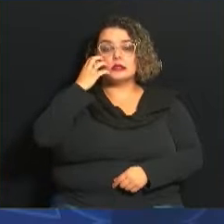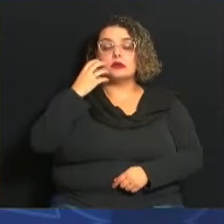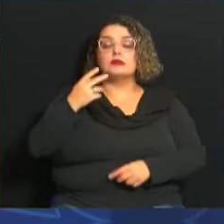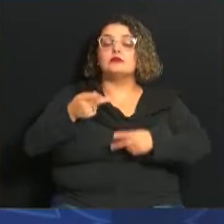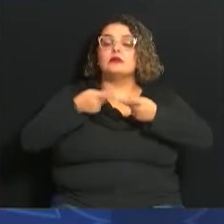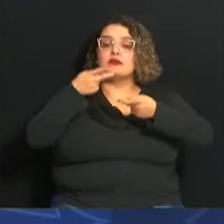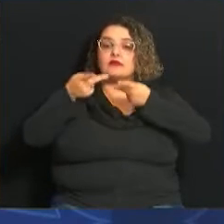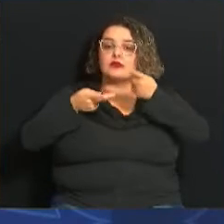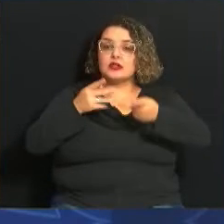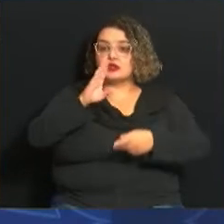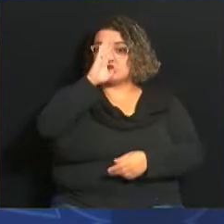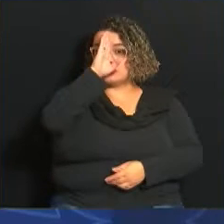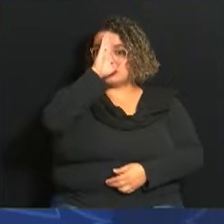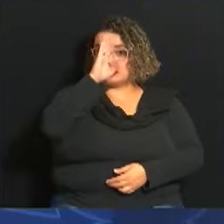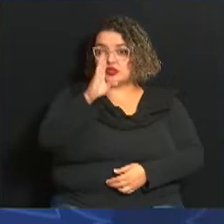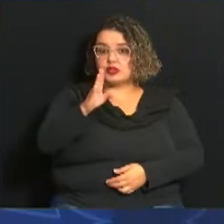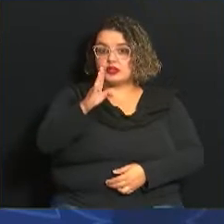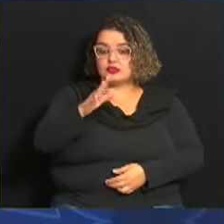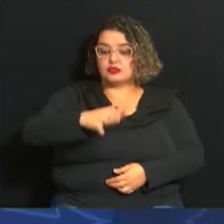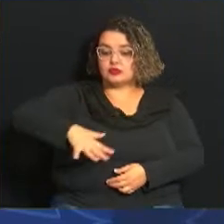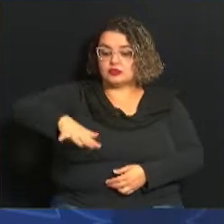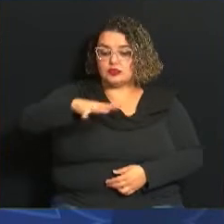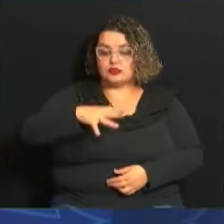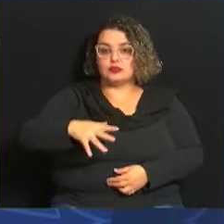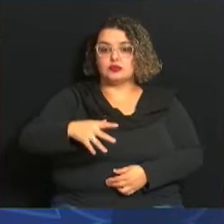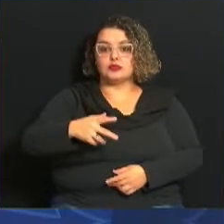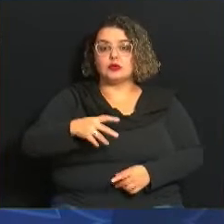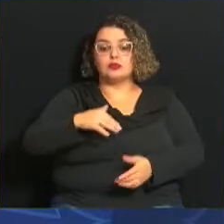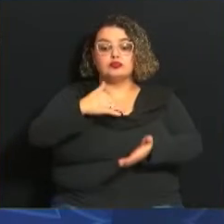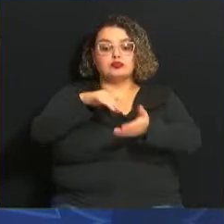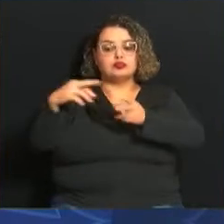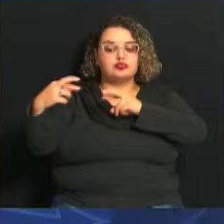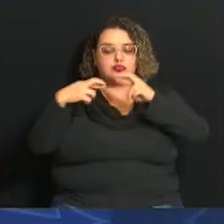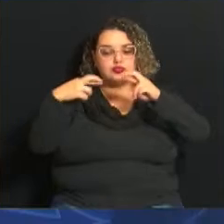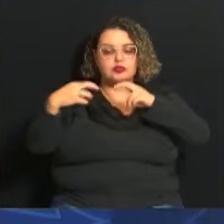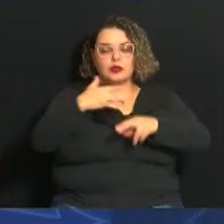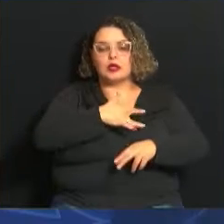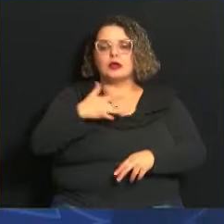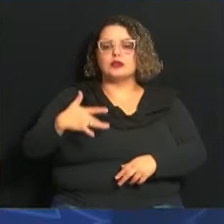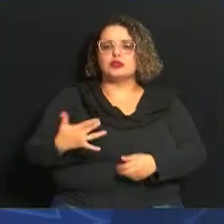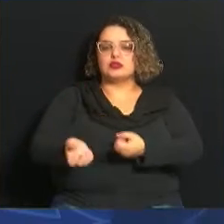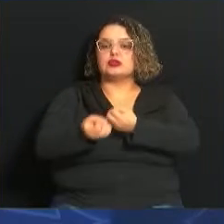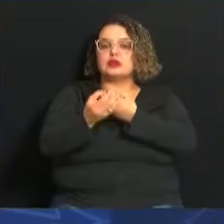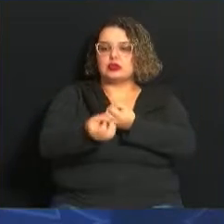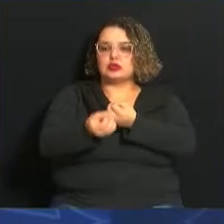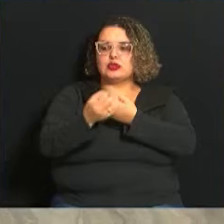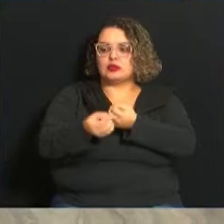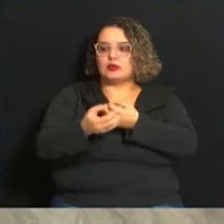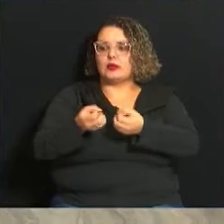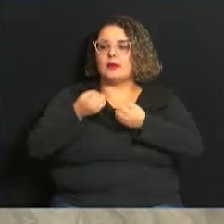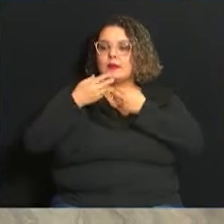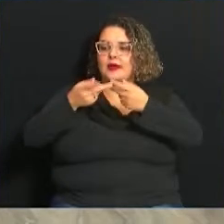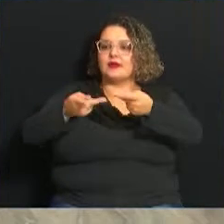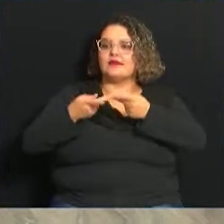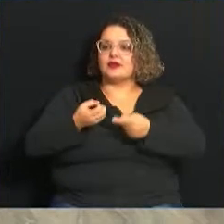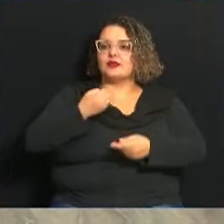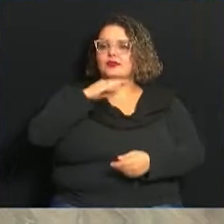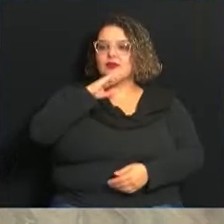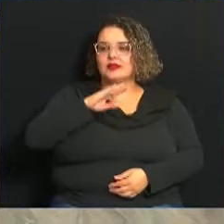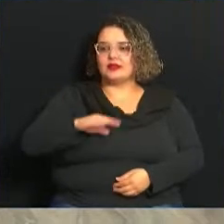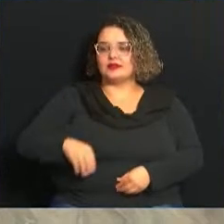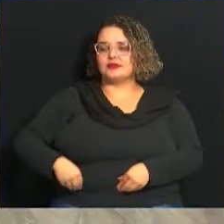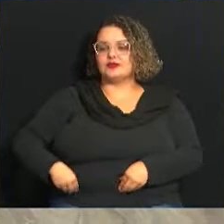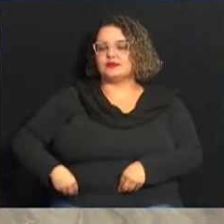contar diretamente da Unidade de Vigilância em Saúde sobre as informações. Seja bem-vindo e boa tarde, André.